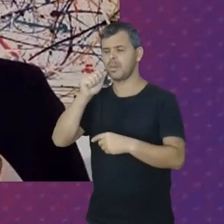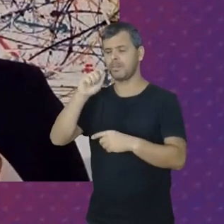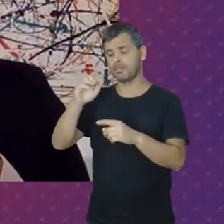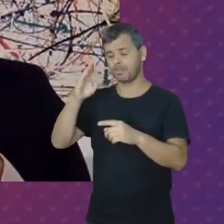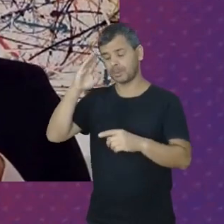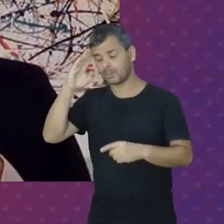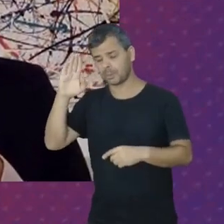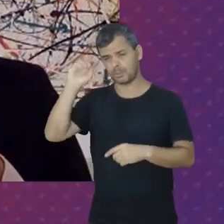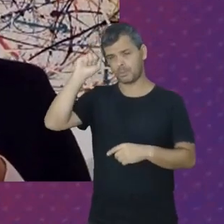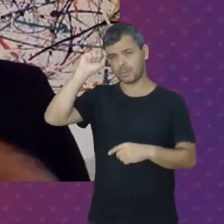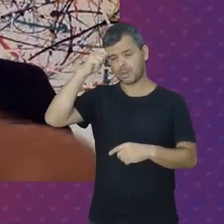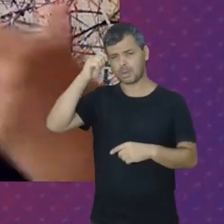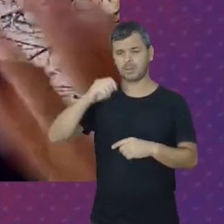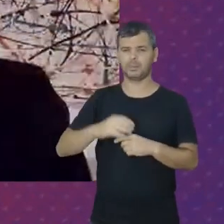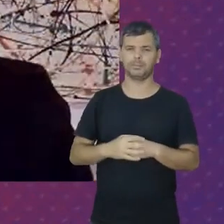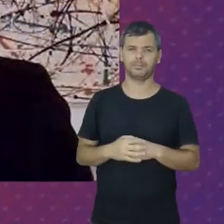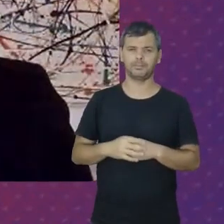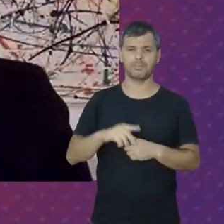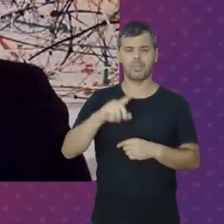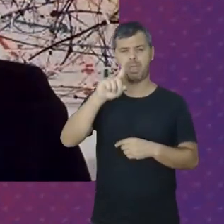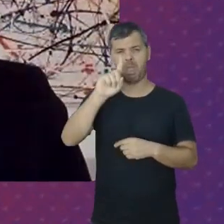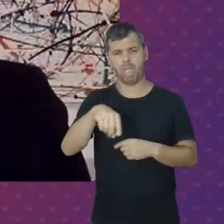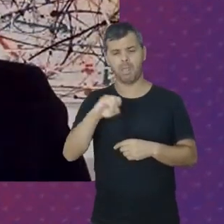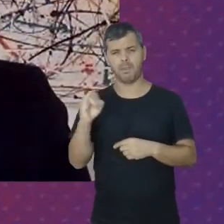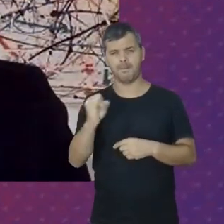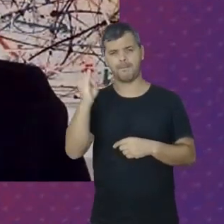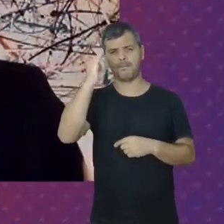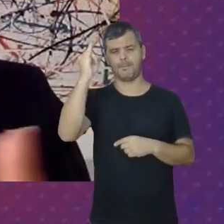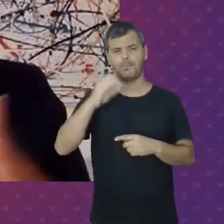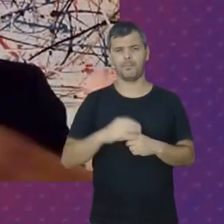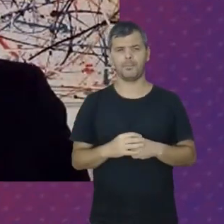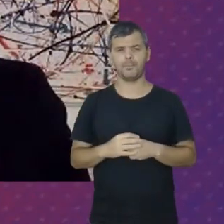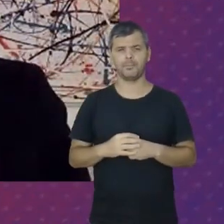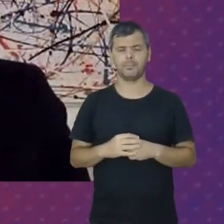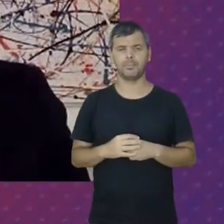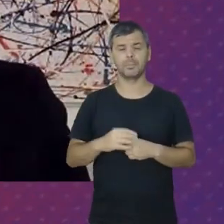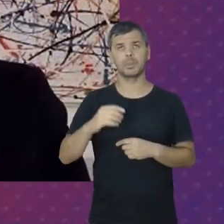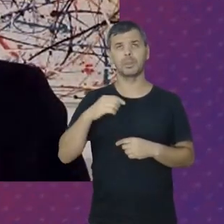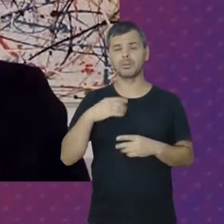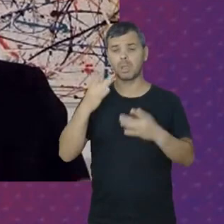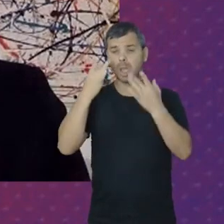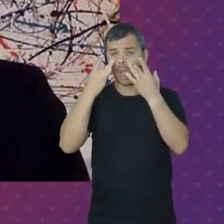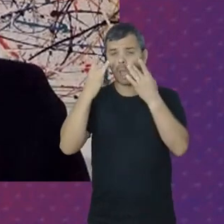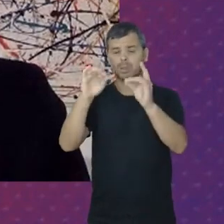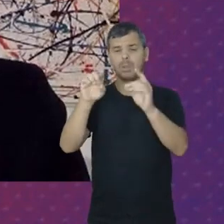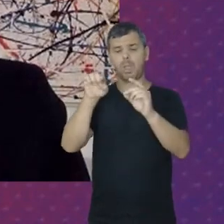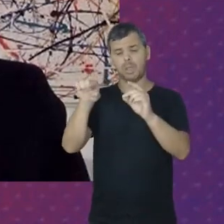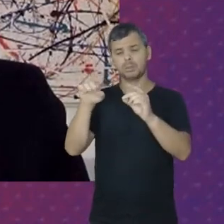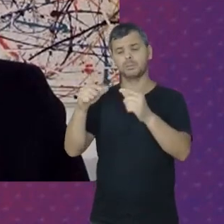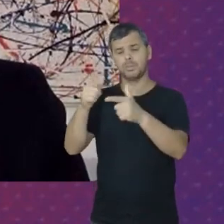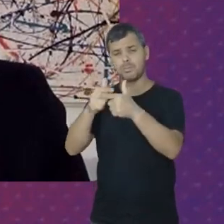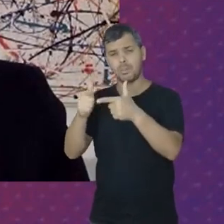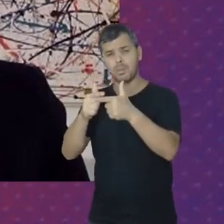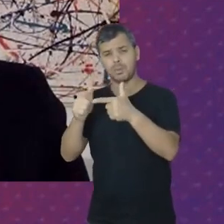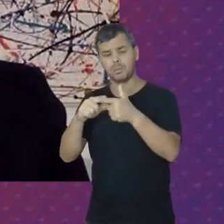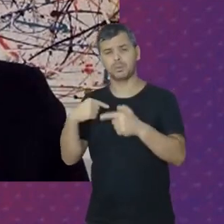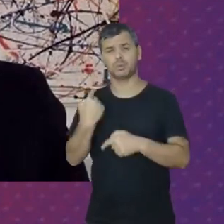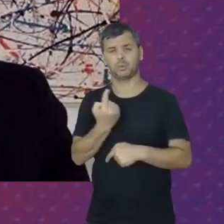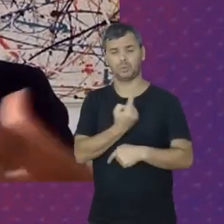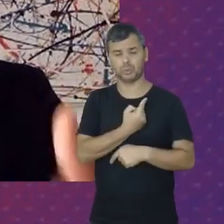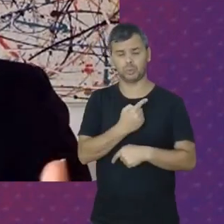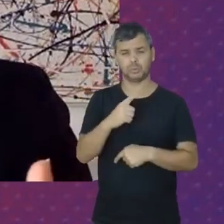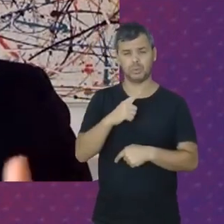negras. Então, é importante que nós tenhamos atenção para esses fatores, para que a